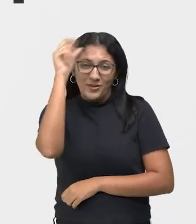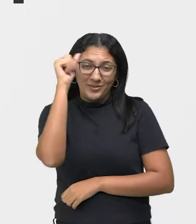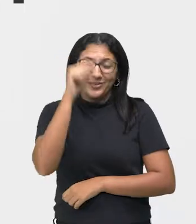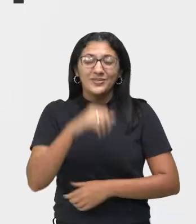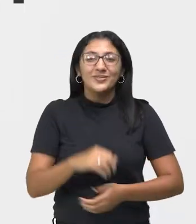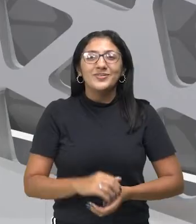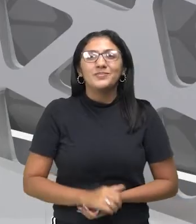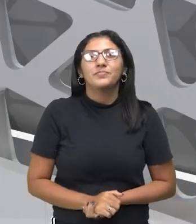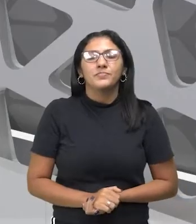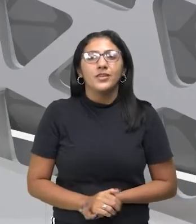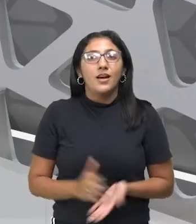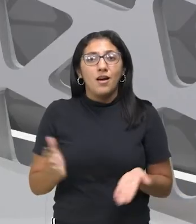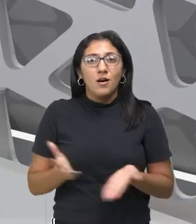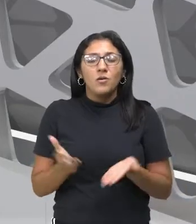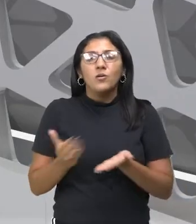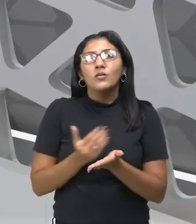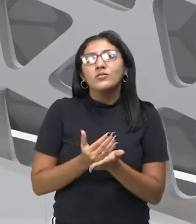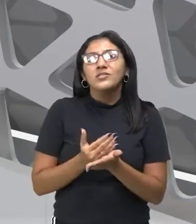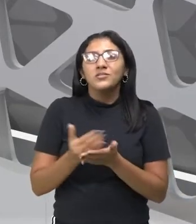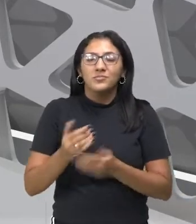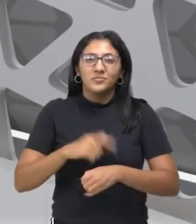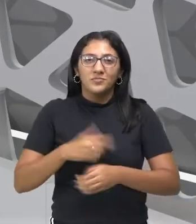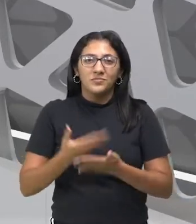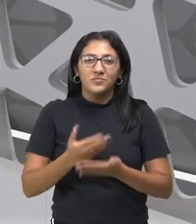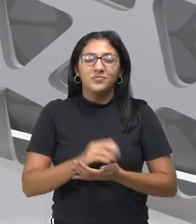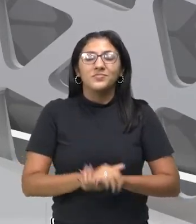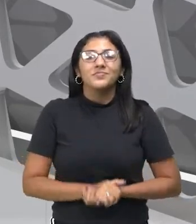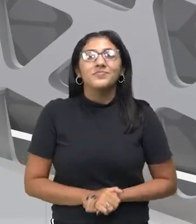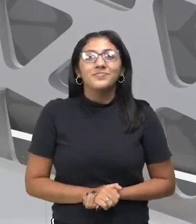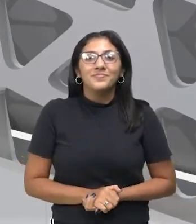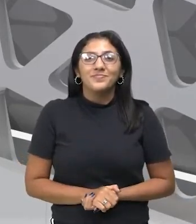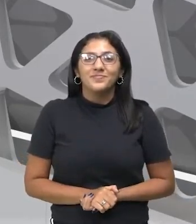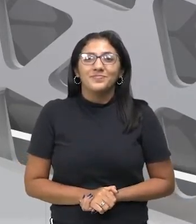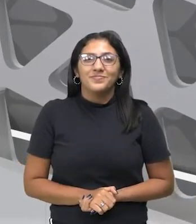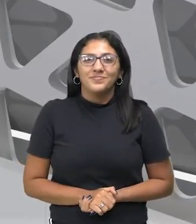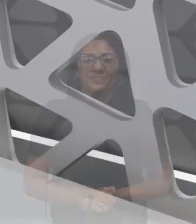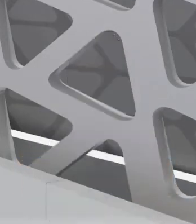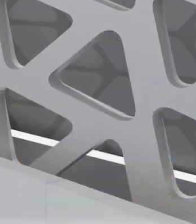Amazonas. Nesse momento, então, vamos dar início à nossa aula.